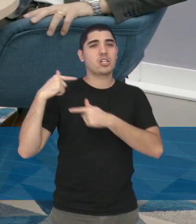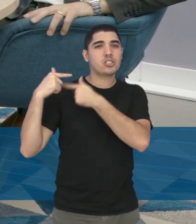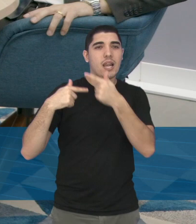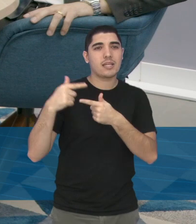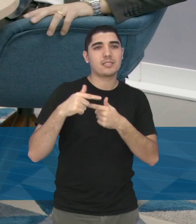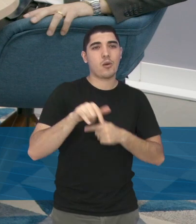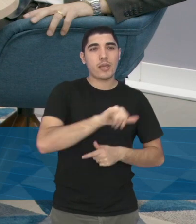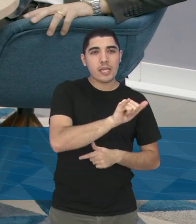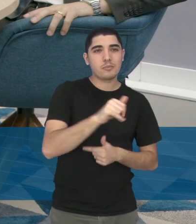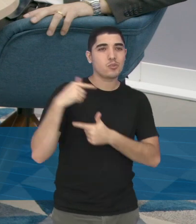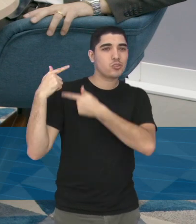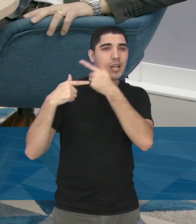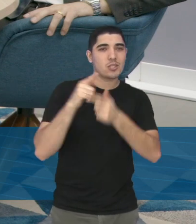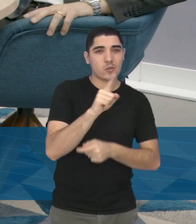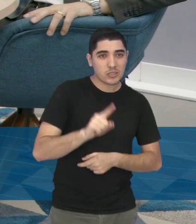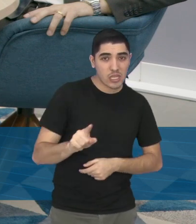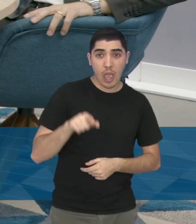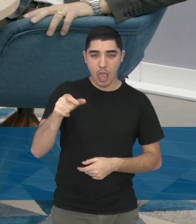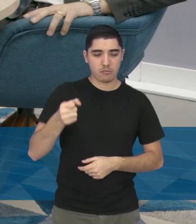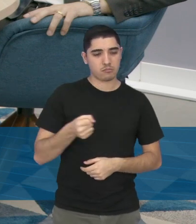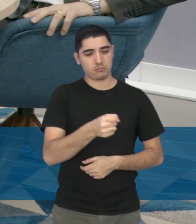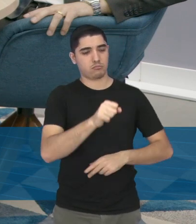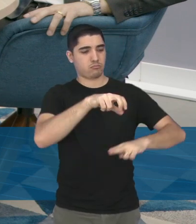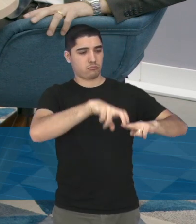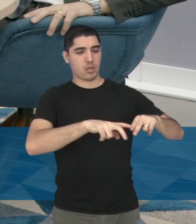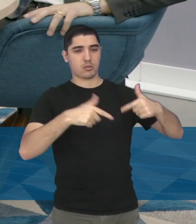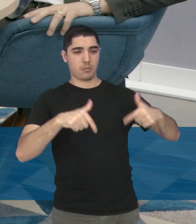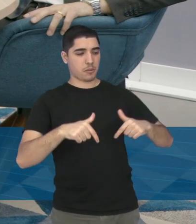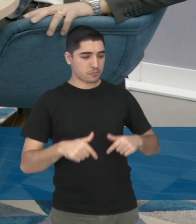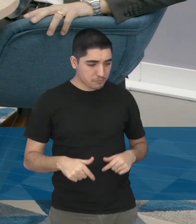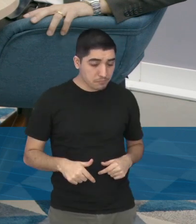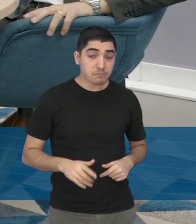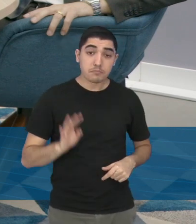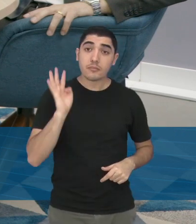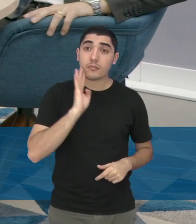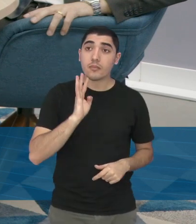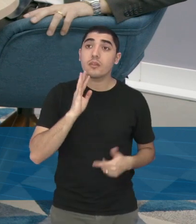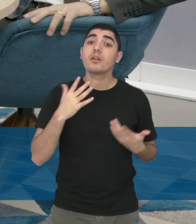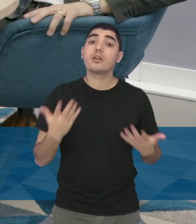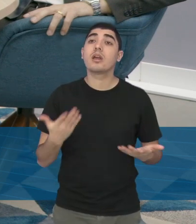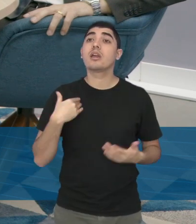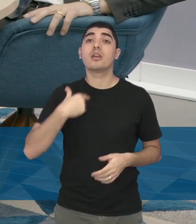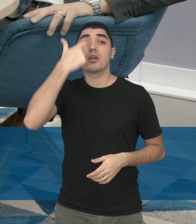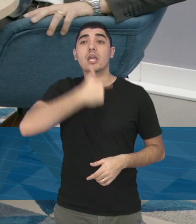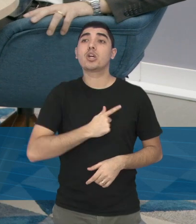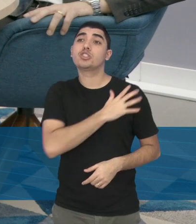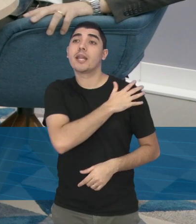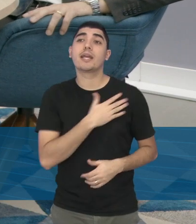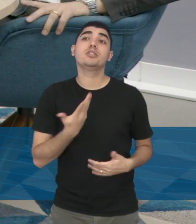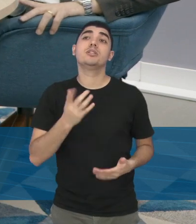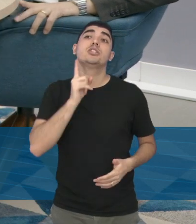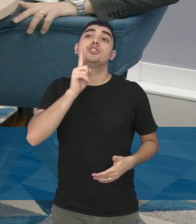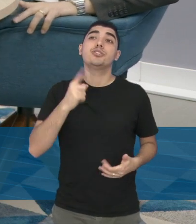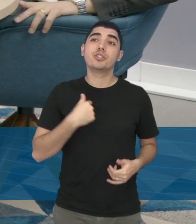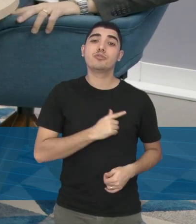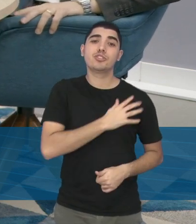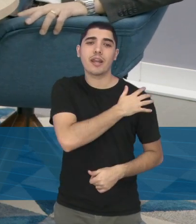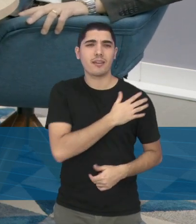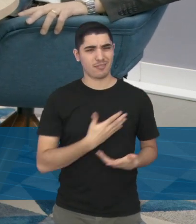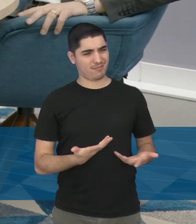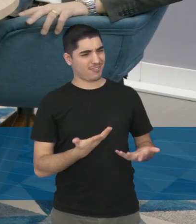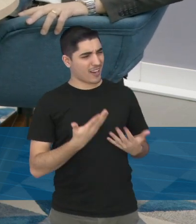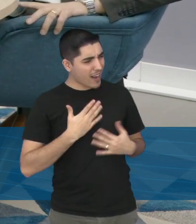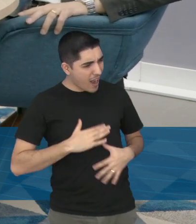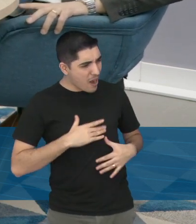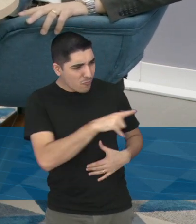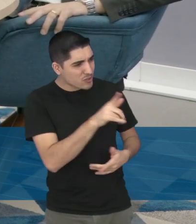Z, eles chegam na empresa, eles sentam na mesa e falam assim, legal, quando é que eu vou virar gerente dessa empresa? Né? Ele sentou na cadeira e já